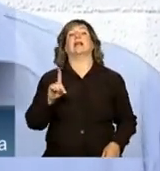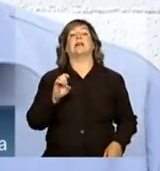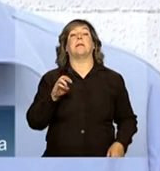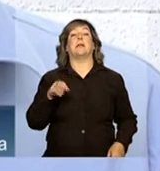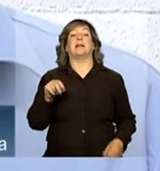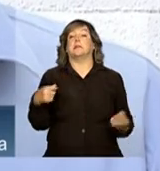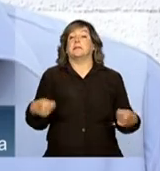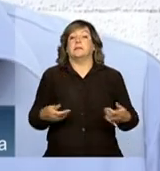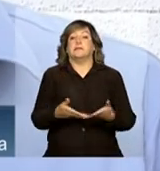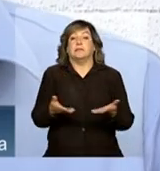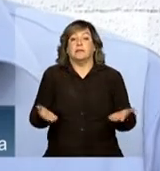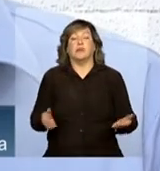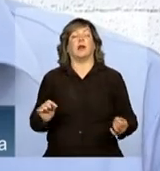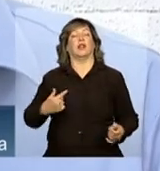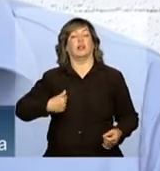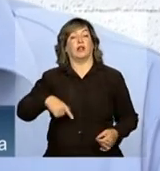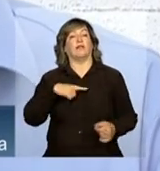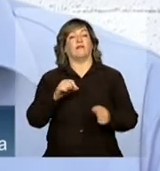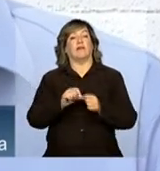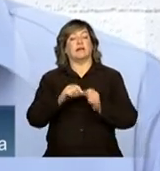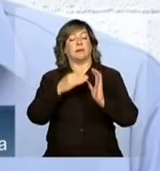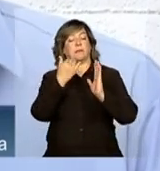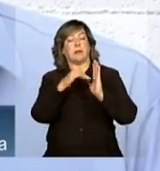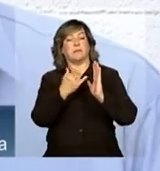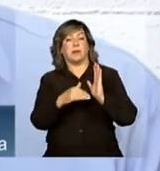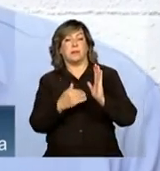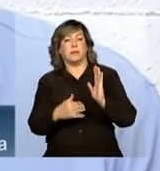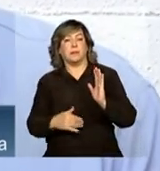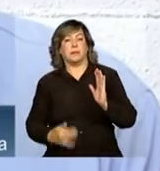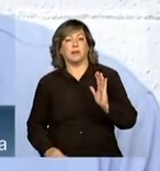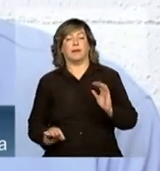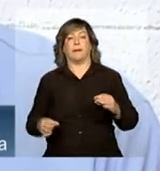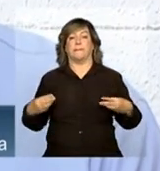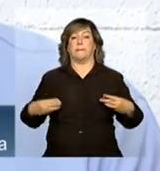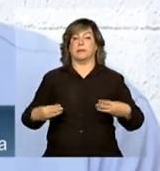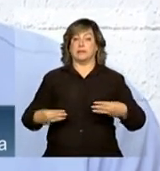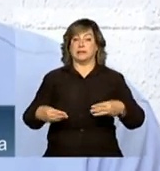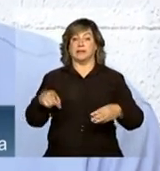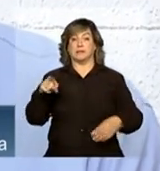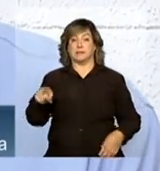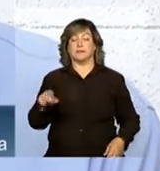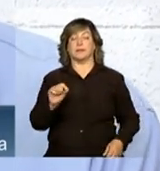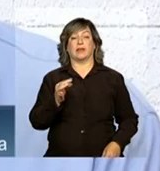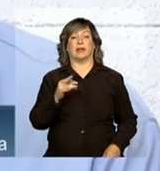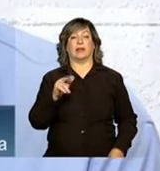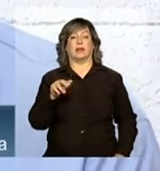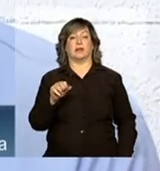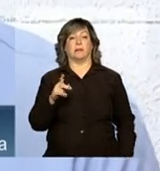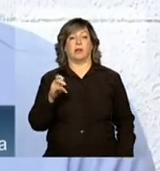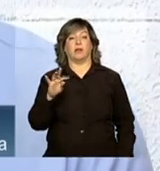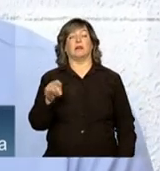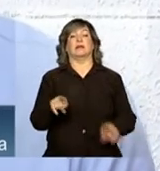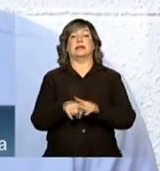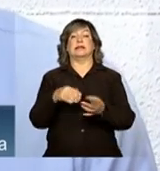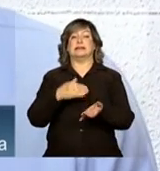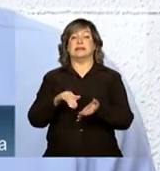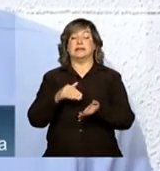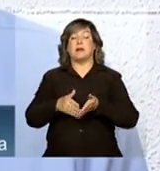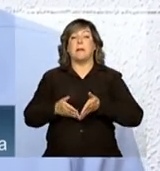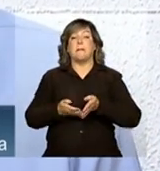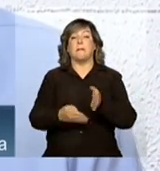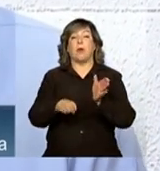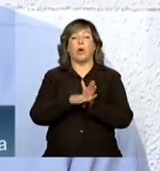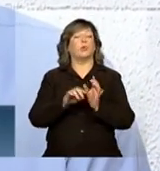é isso que nós estamos fazendo. Nós estamos pautando o Ministério do Transporte, a Secretaria de Portos, do que precisa